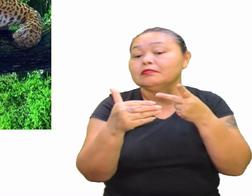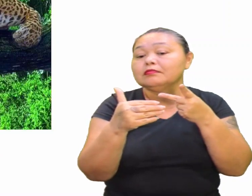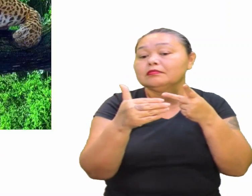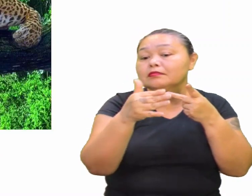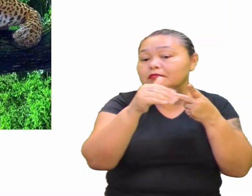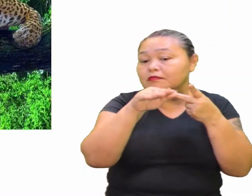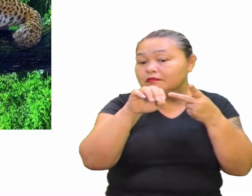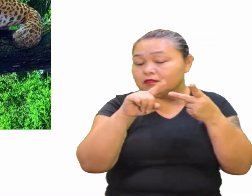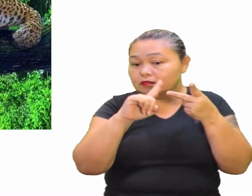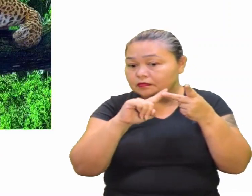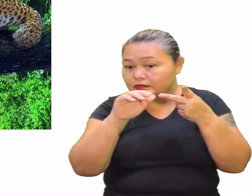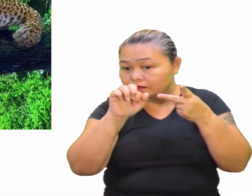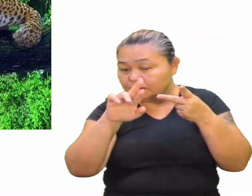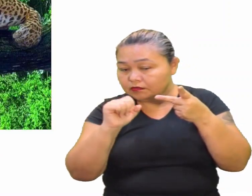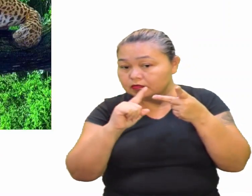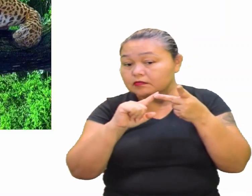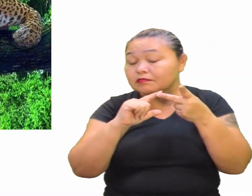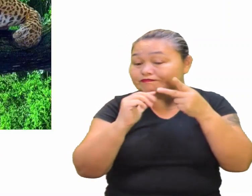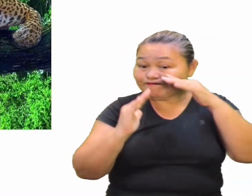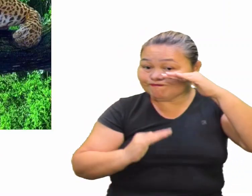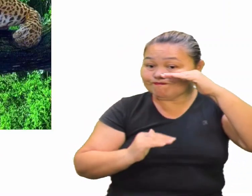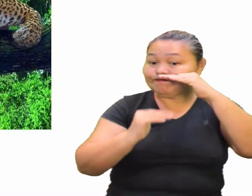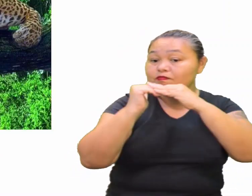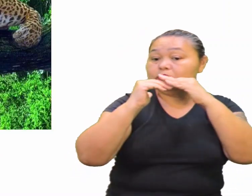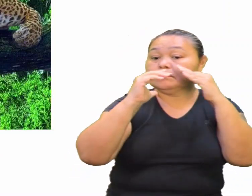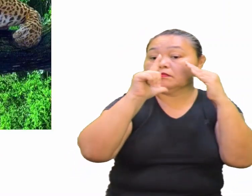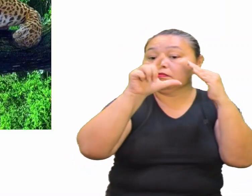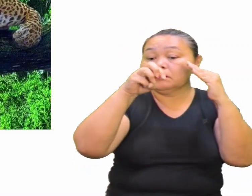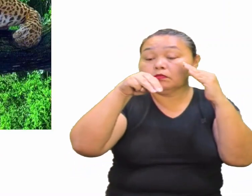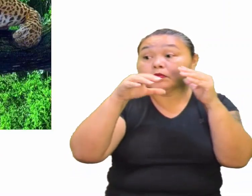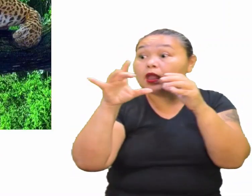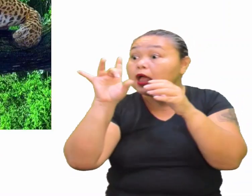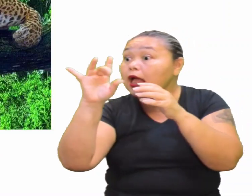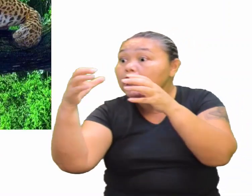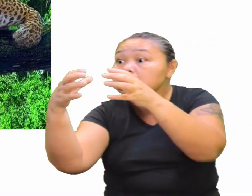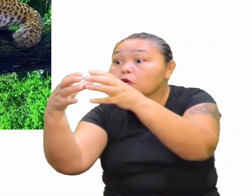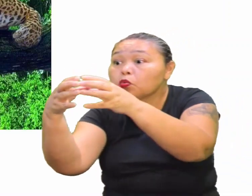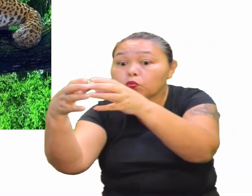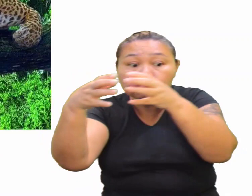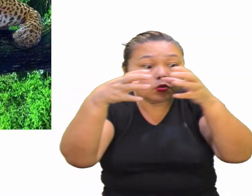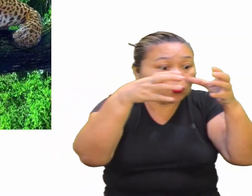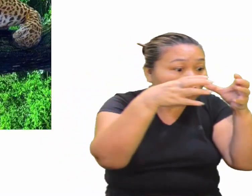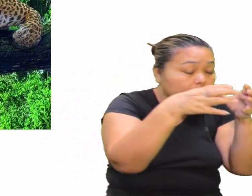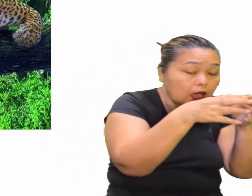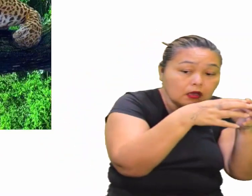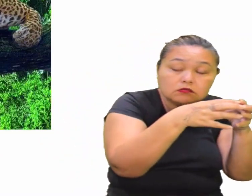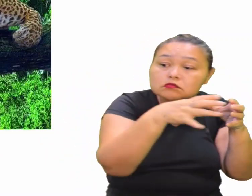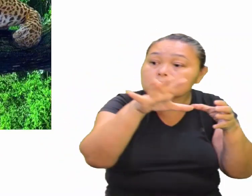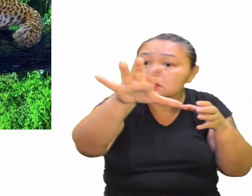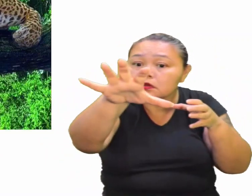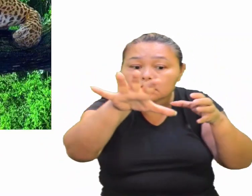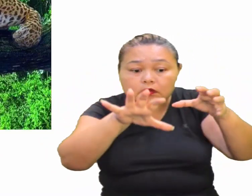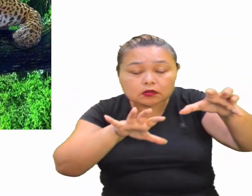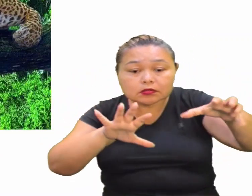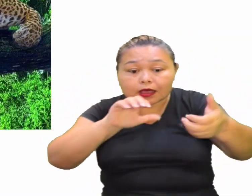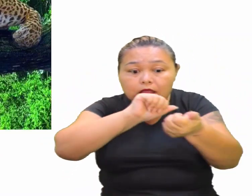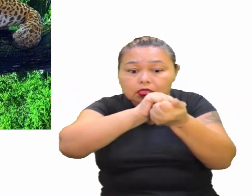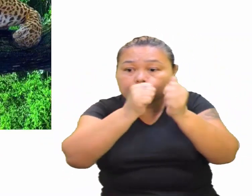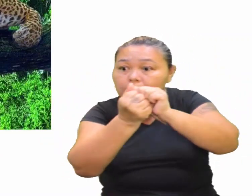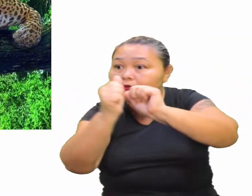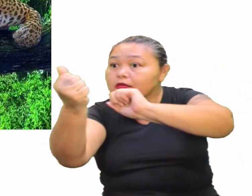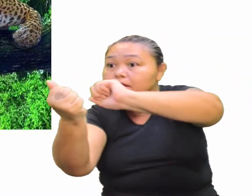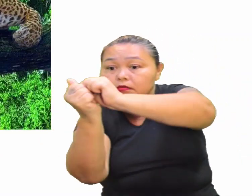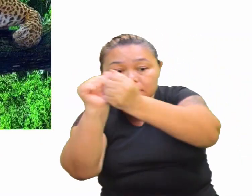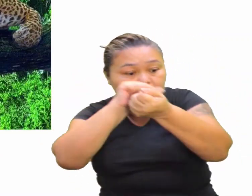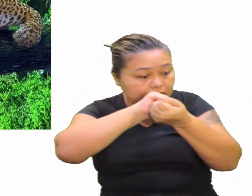para chegar aqui nessa fase de clímax, cada grupo animal, cada espécie, cada organismo está adaptado a cada uma